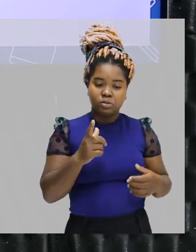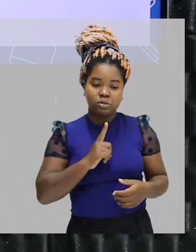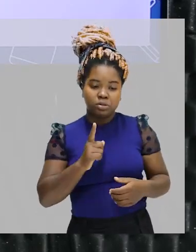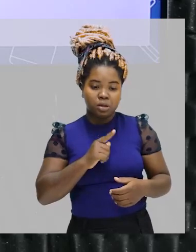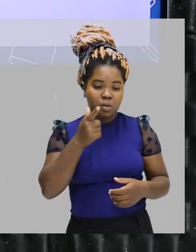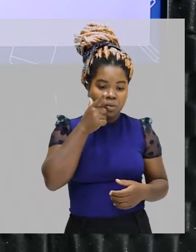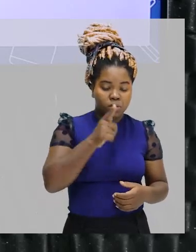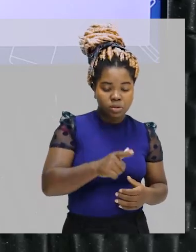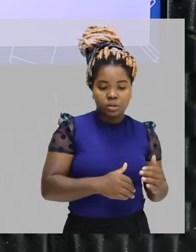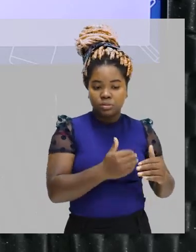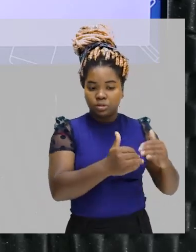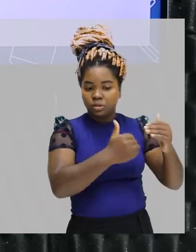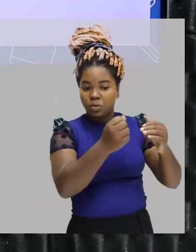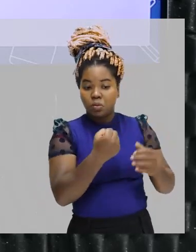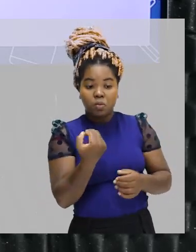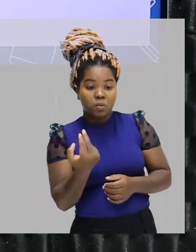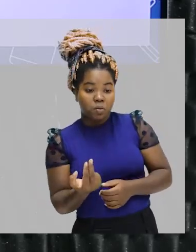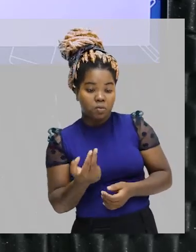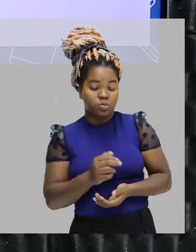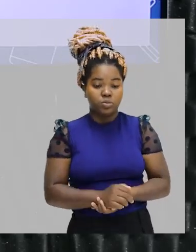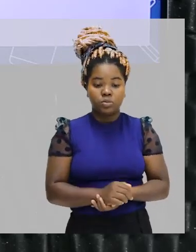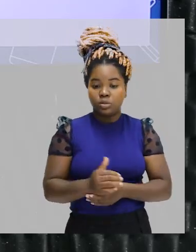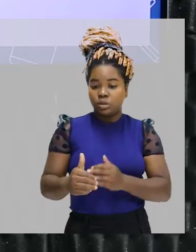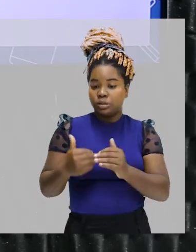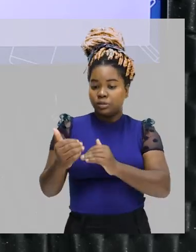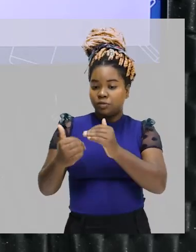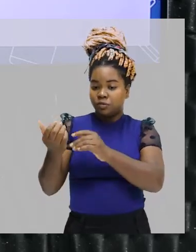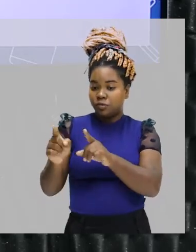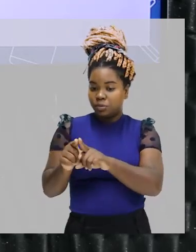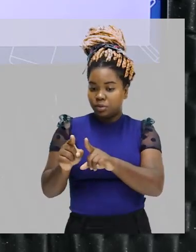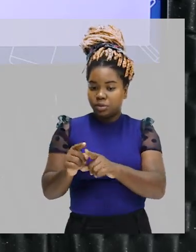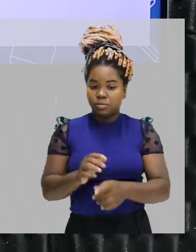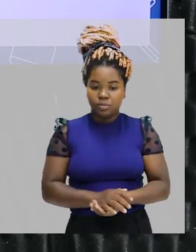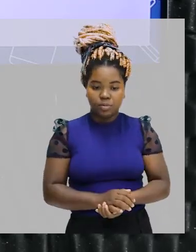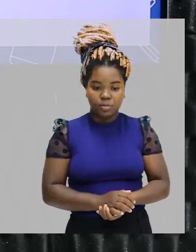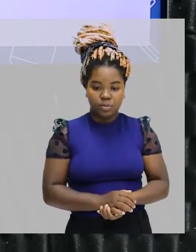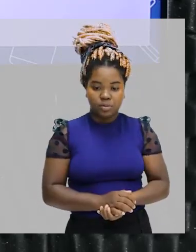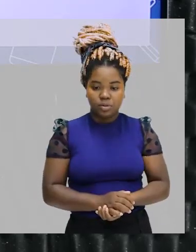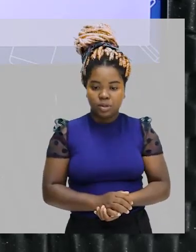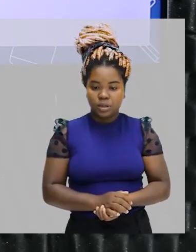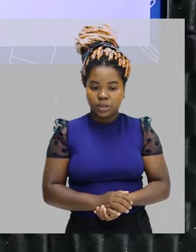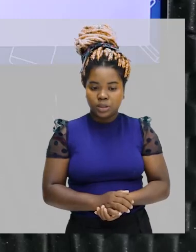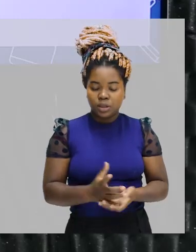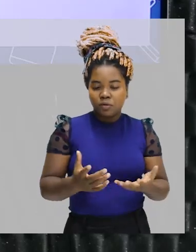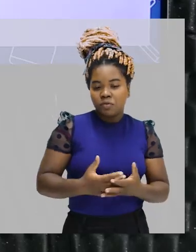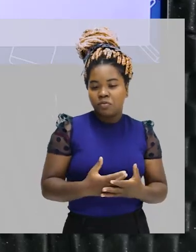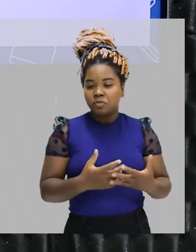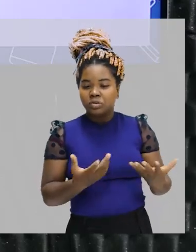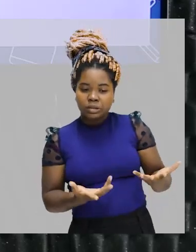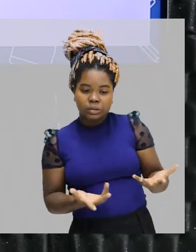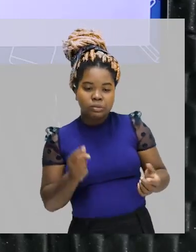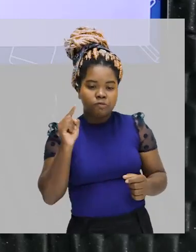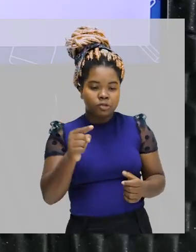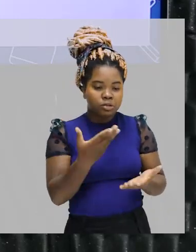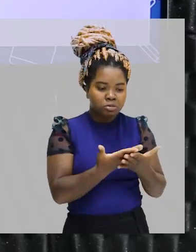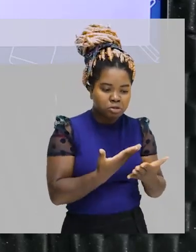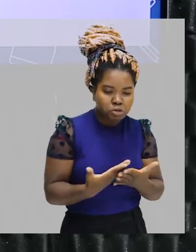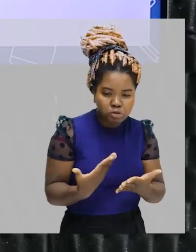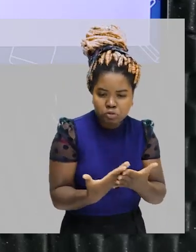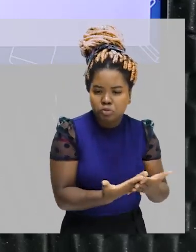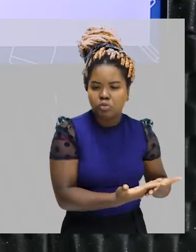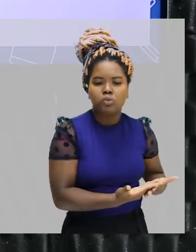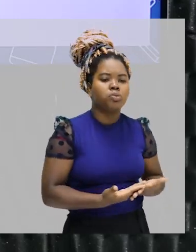de uma progressão, ou mesmo de um desenvolvimento. Então, você se aprimora, você passa por capacitações em que você